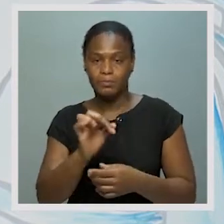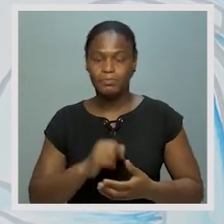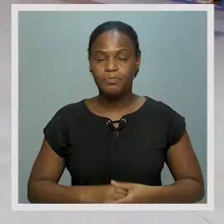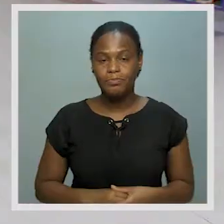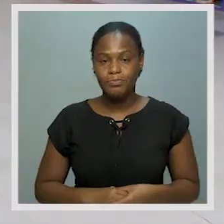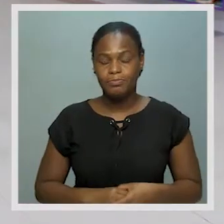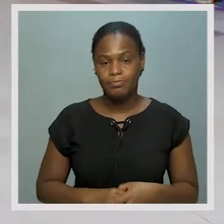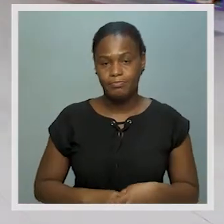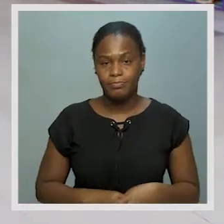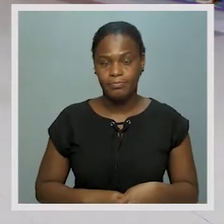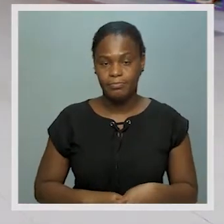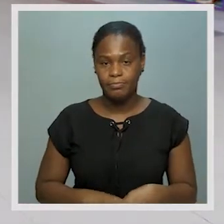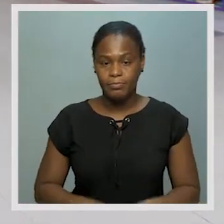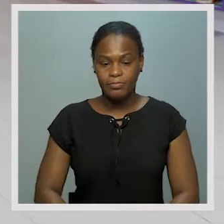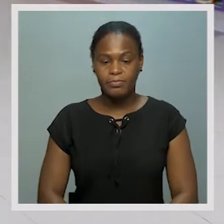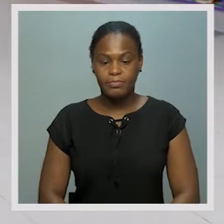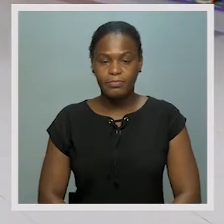discurso.